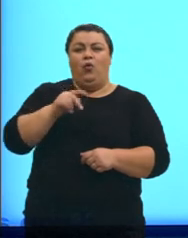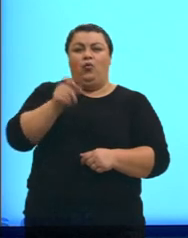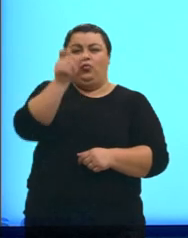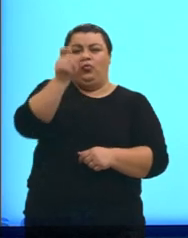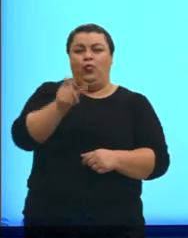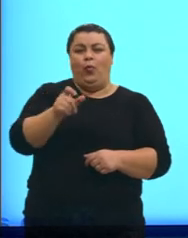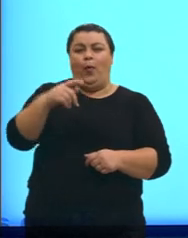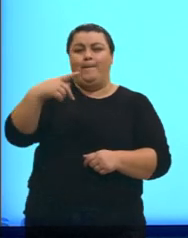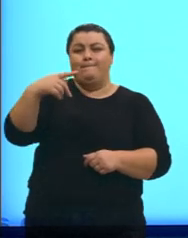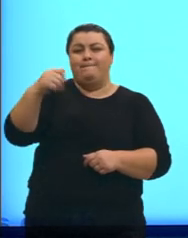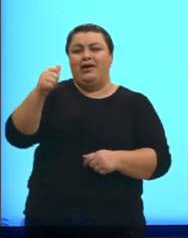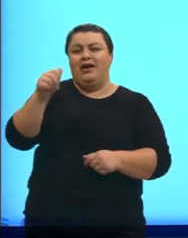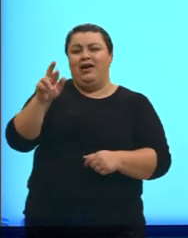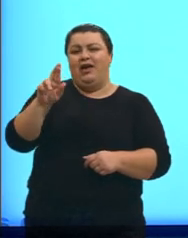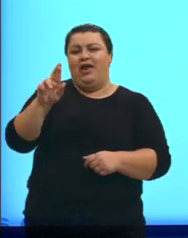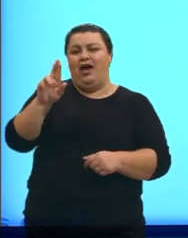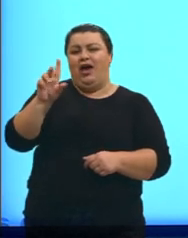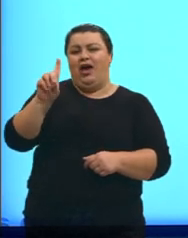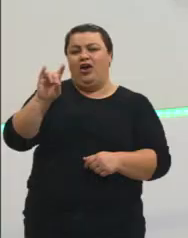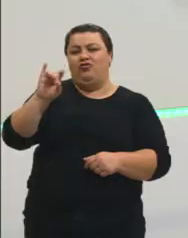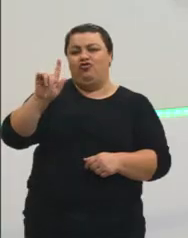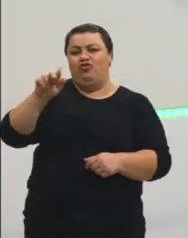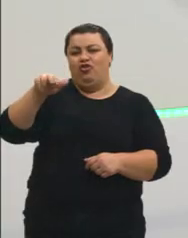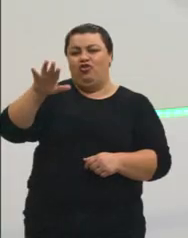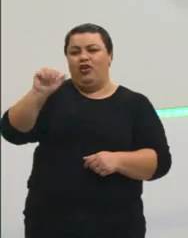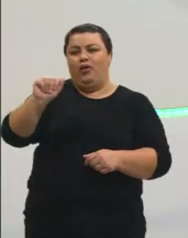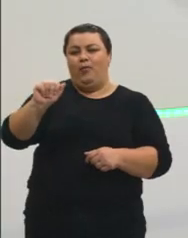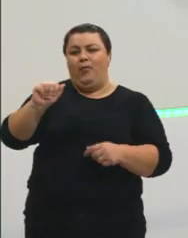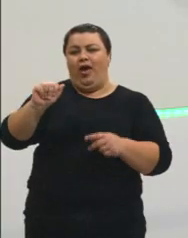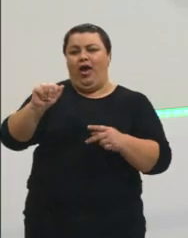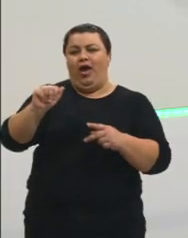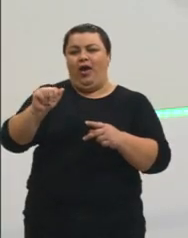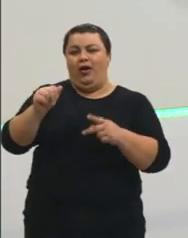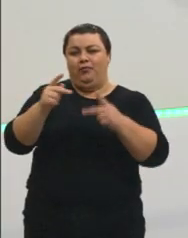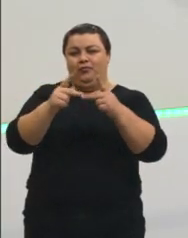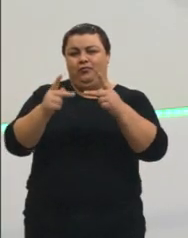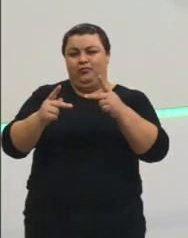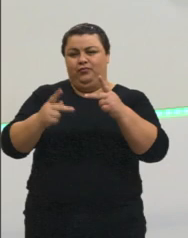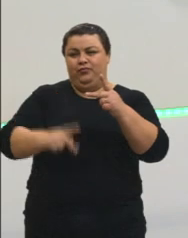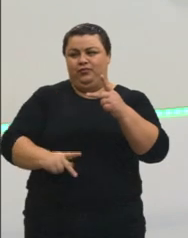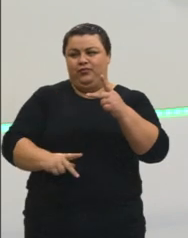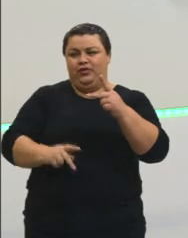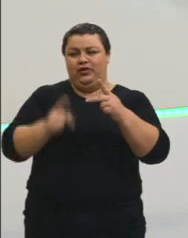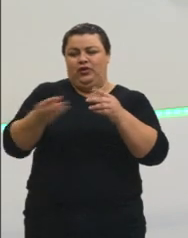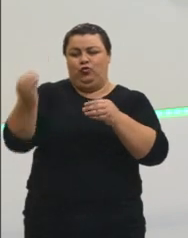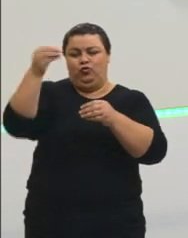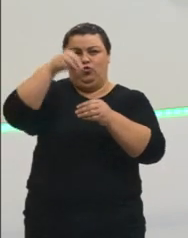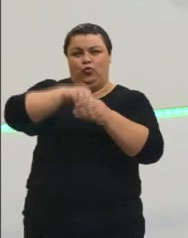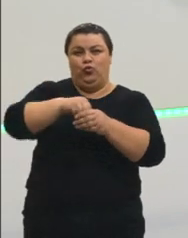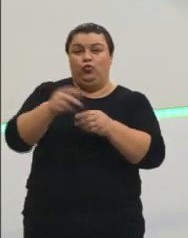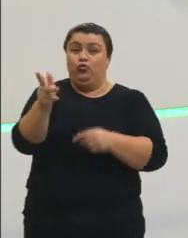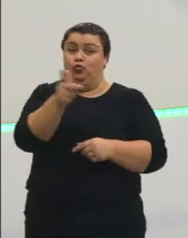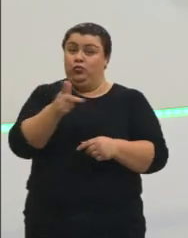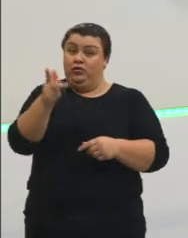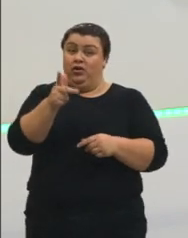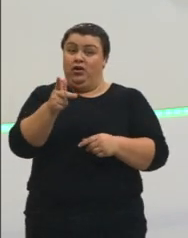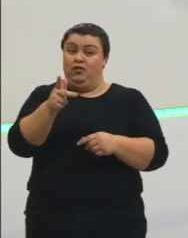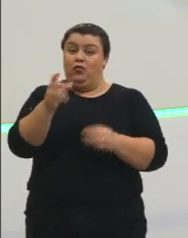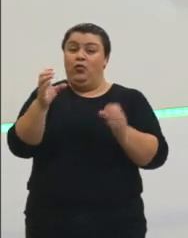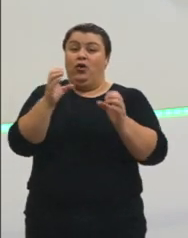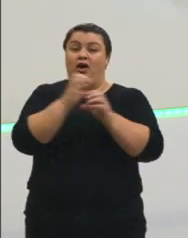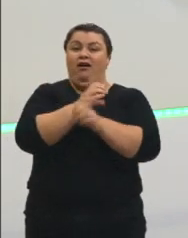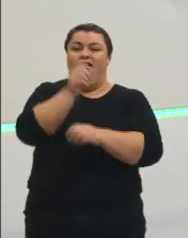o que que é isso todas as todos os pronomes poderiam entrar aqui e com é